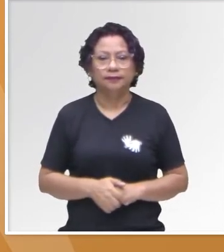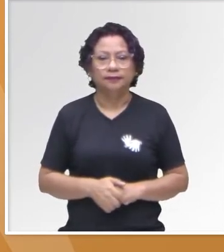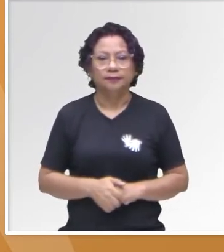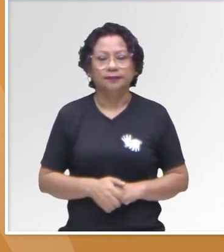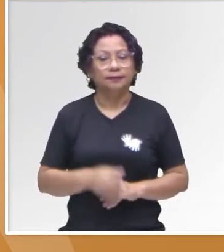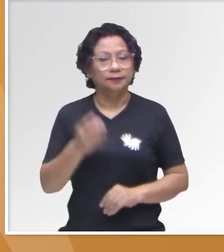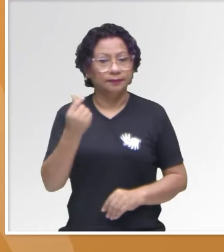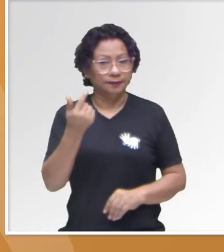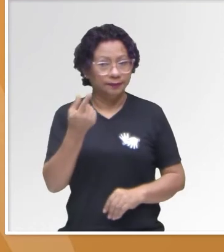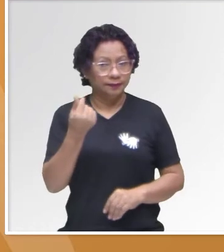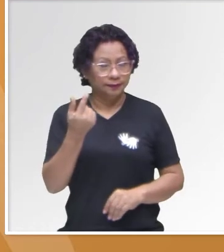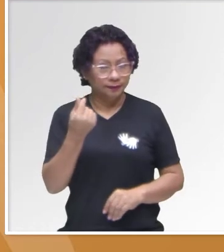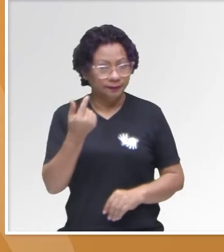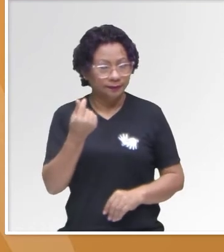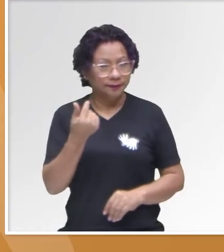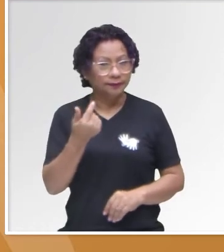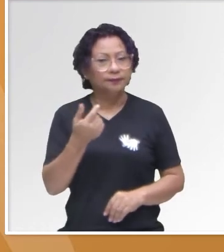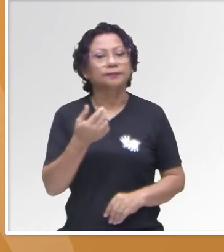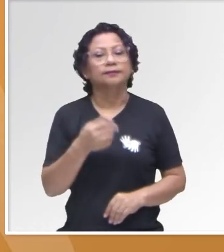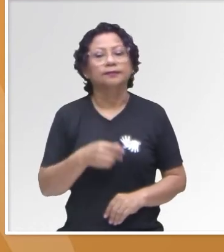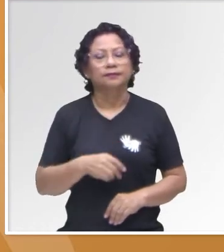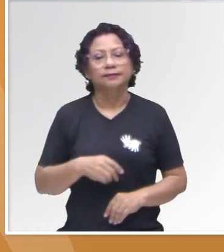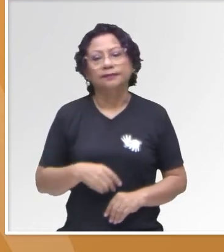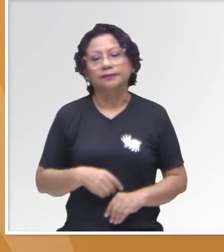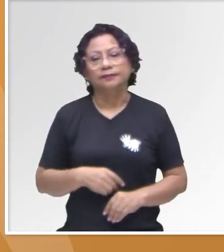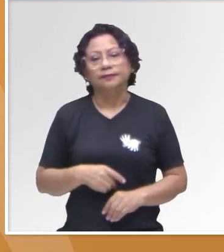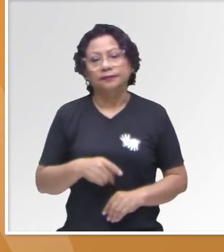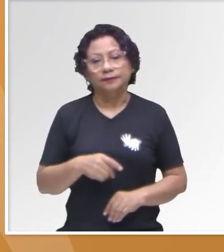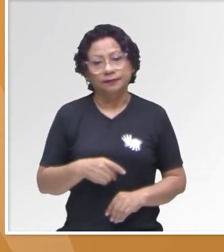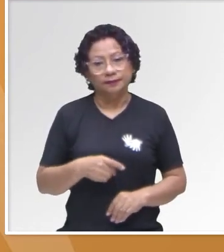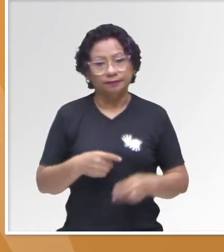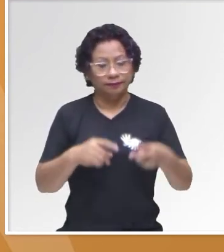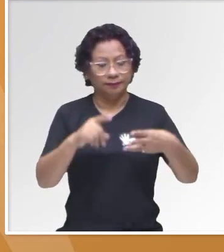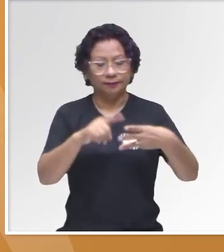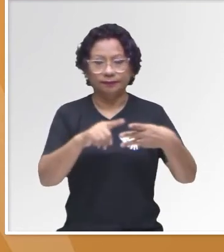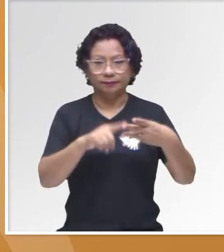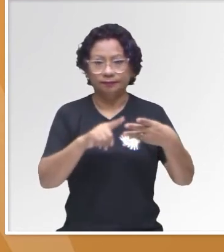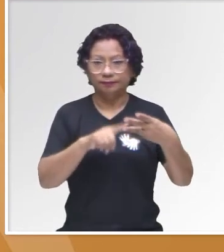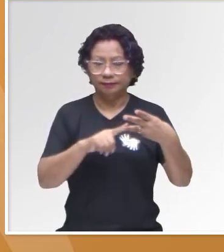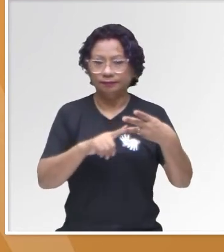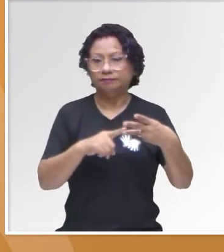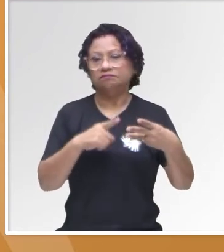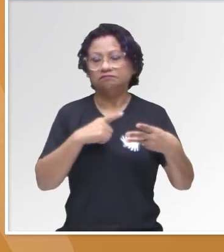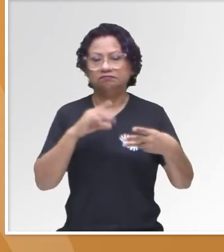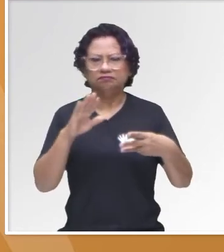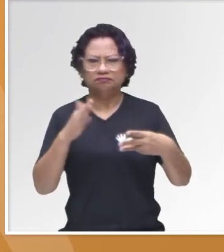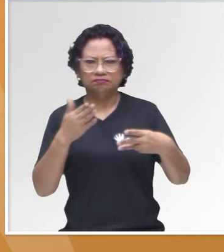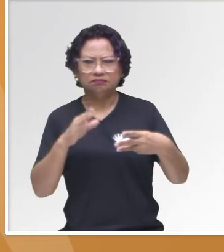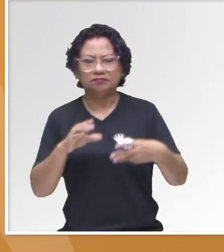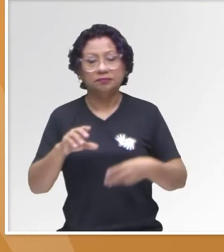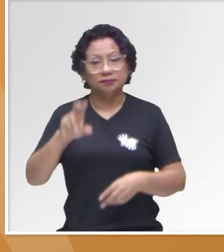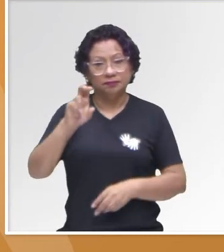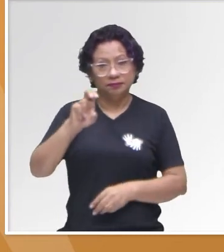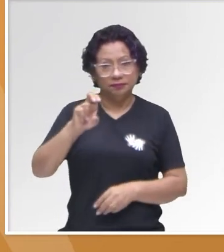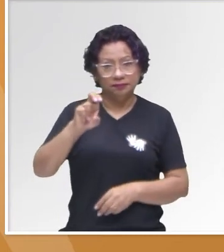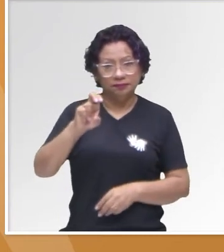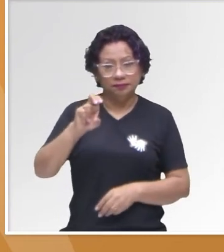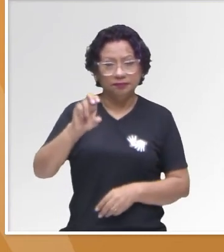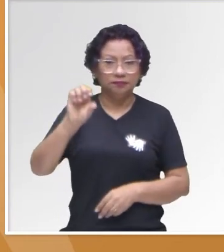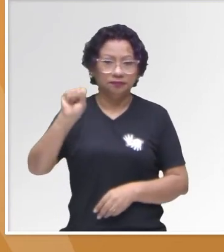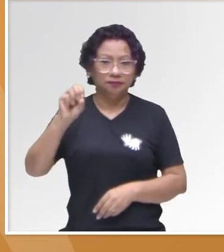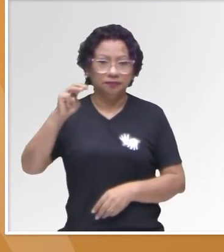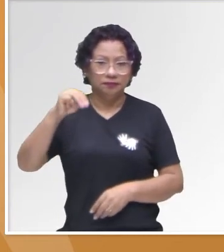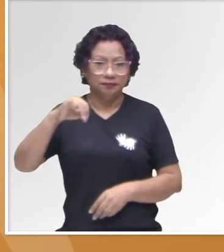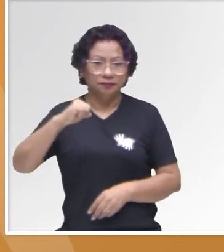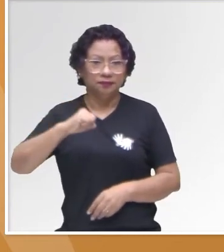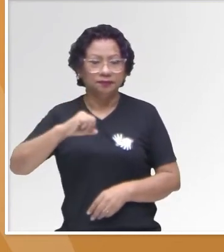Geralmente, esses países eles possuem uma renda per capita entre 5 e 8 mil dólares. A existência de processo